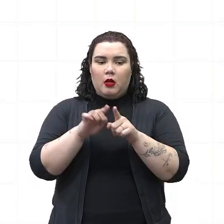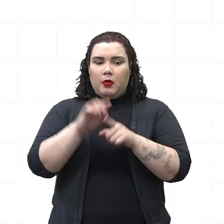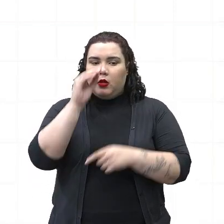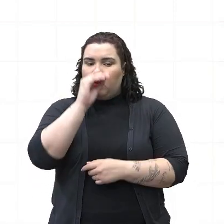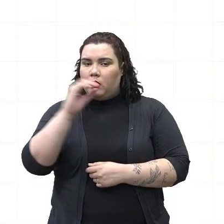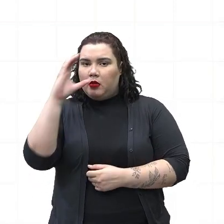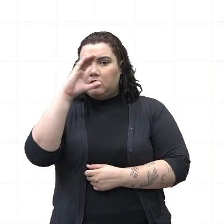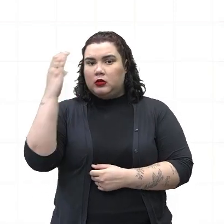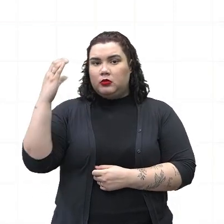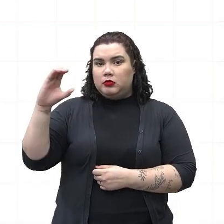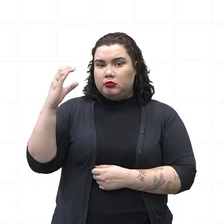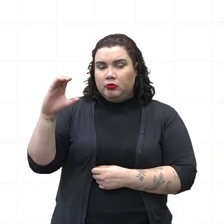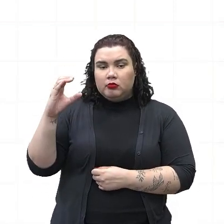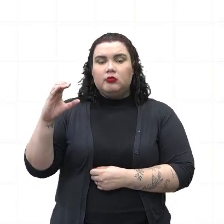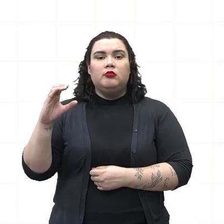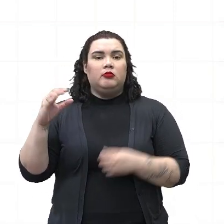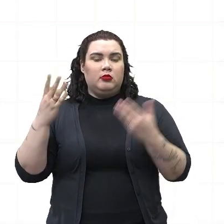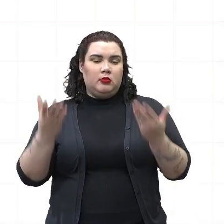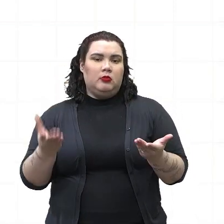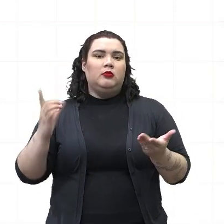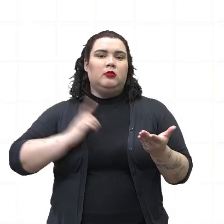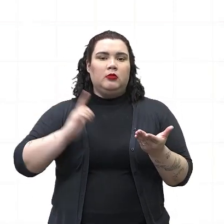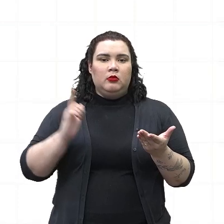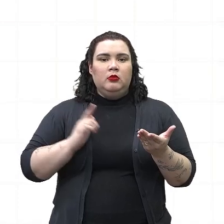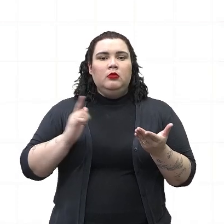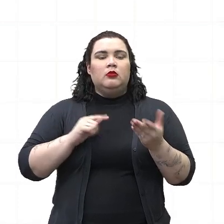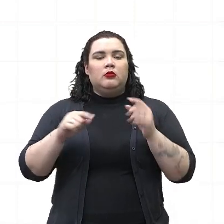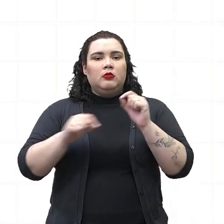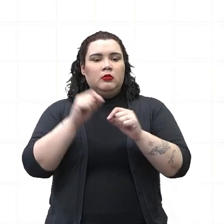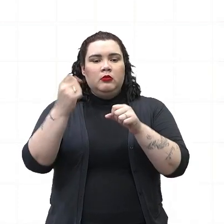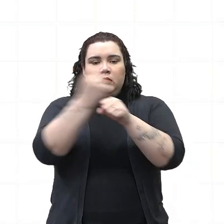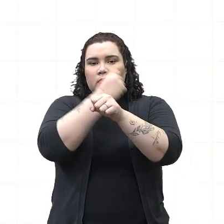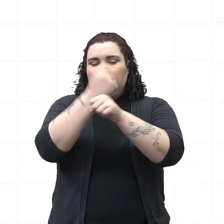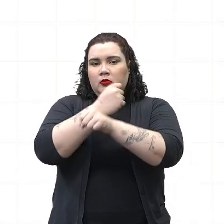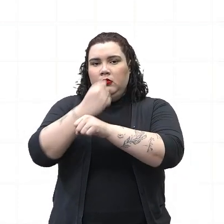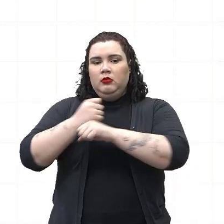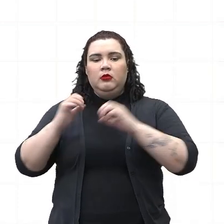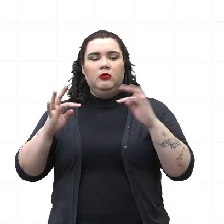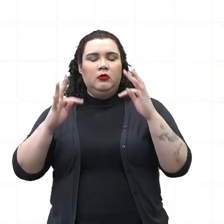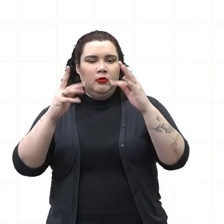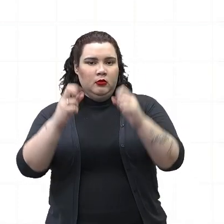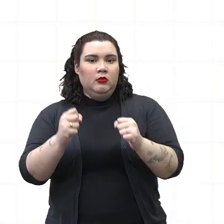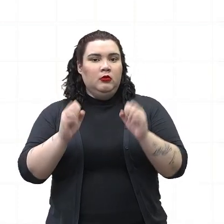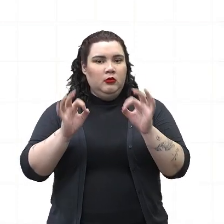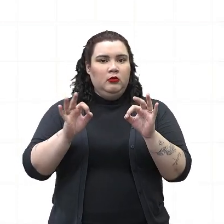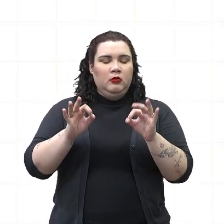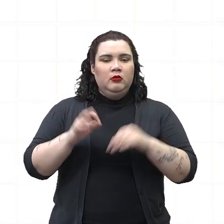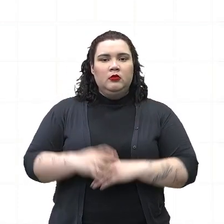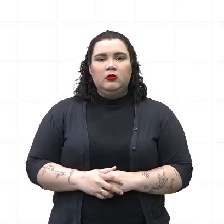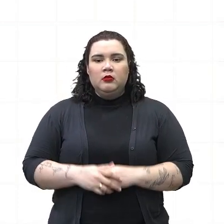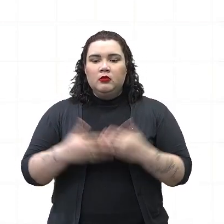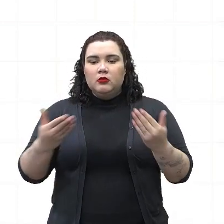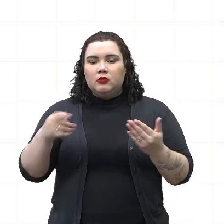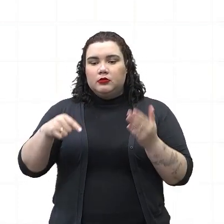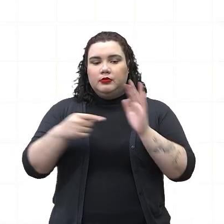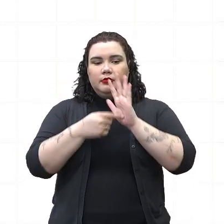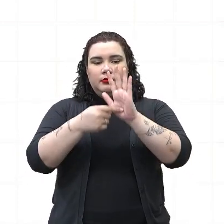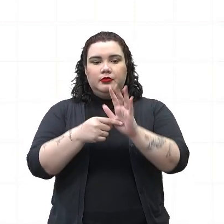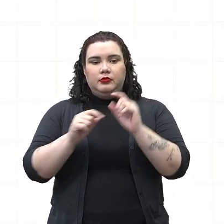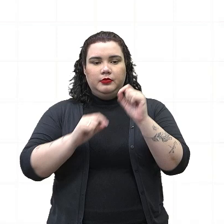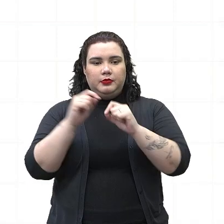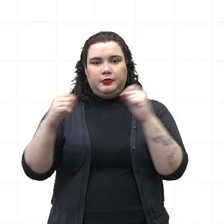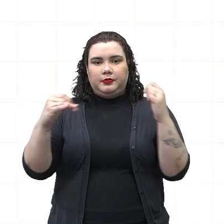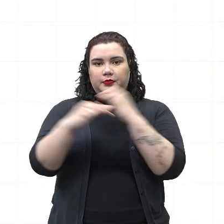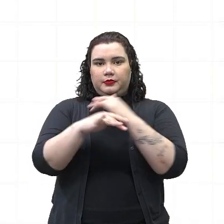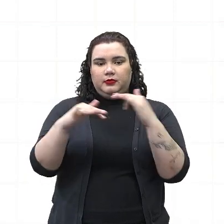conhecimento científico para poder fazer todas essas construções aí, né? Não foi do nada. Então a urbanização ela é reflexo do quanto